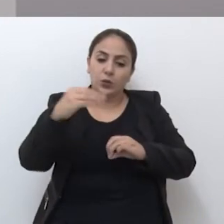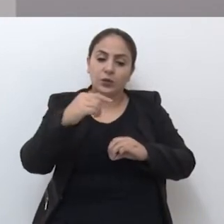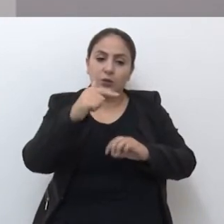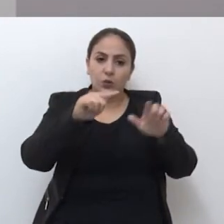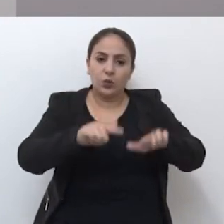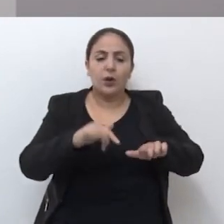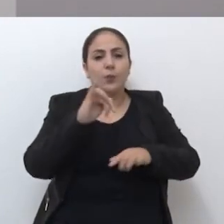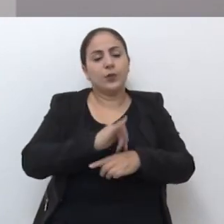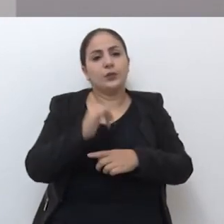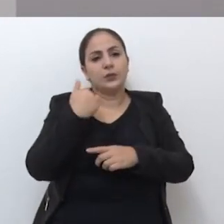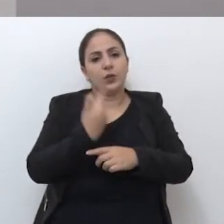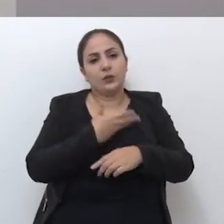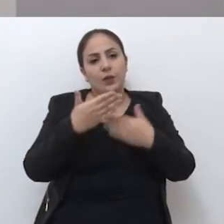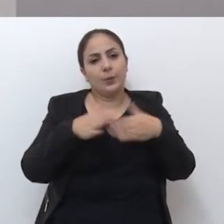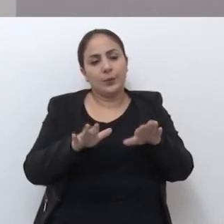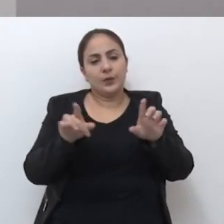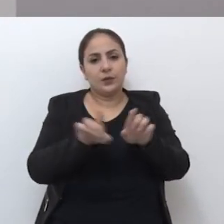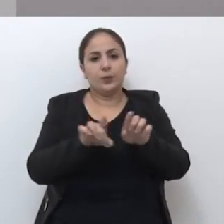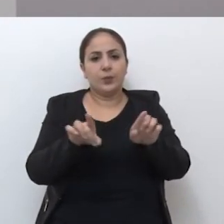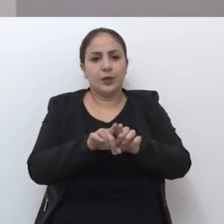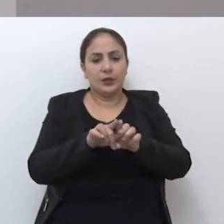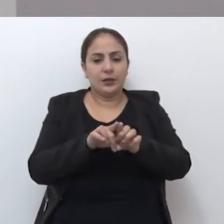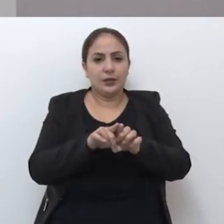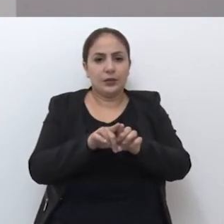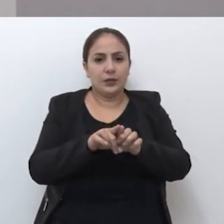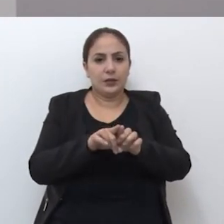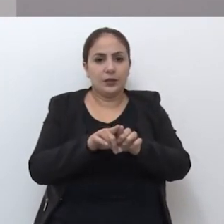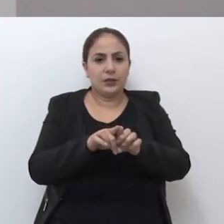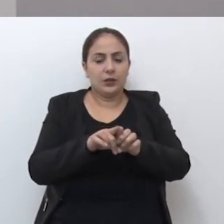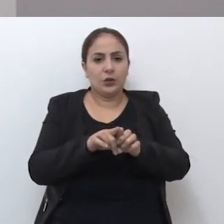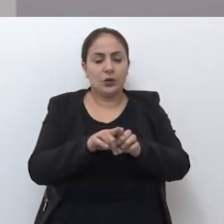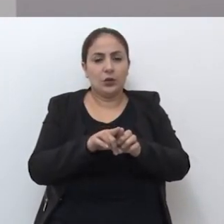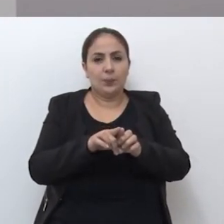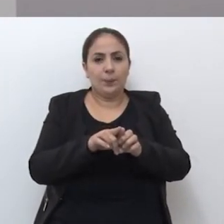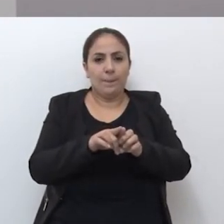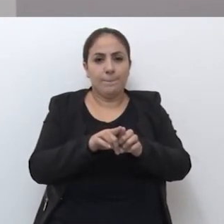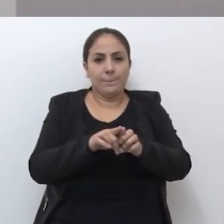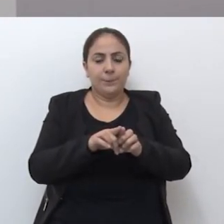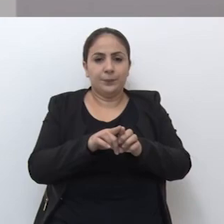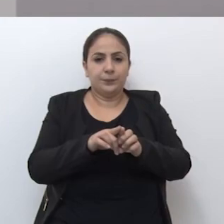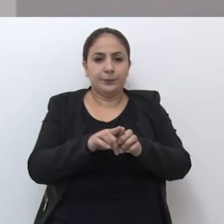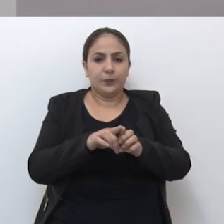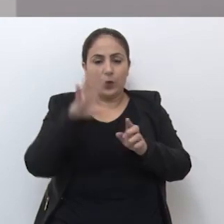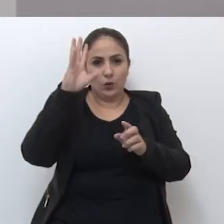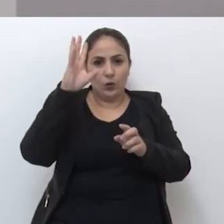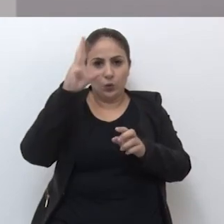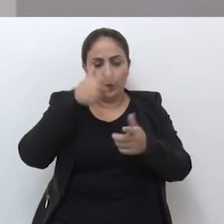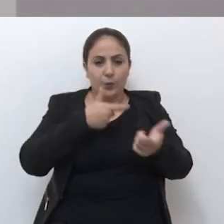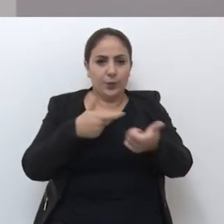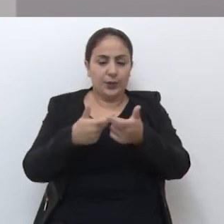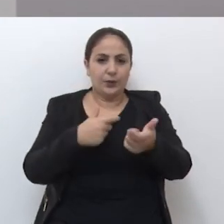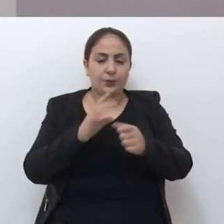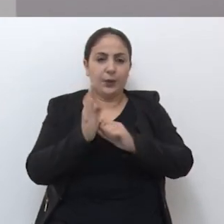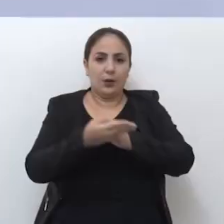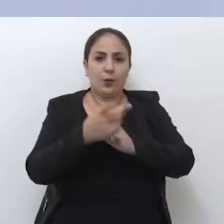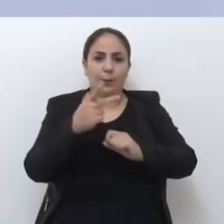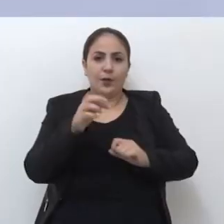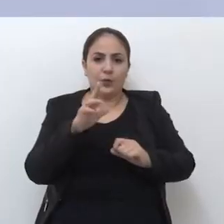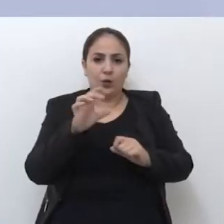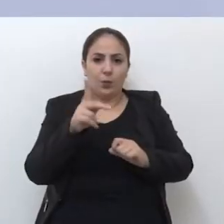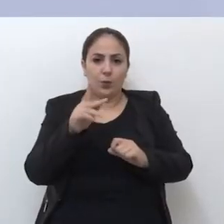naquele local. Então, para nós é importante essa reabertura do posto do Corpo de Bombeiros, né, do pelotão do Corpo de Bombeiros ali do bairro